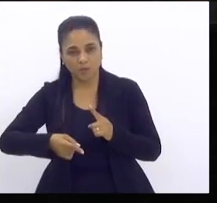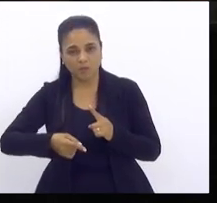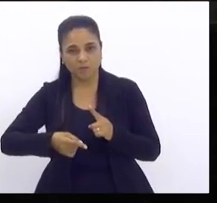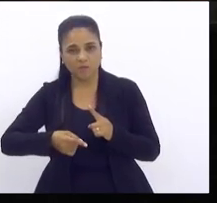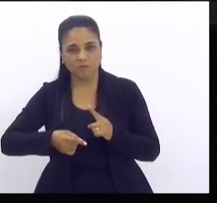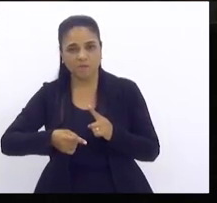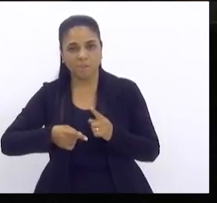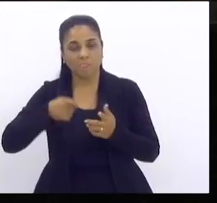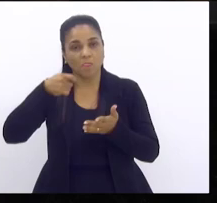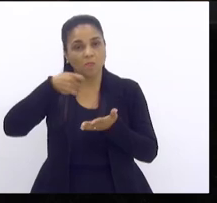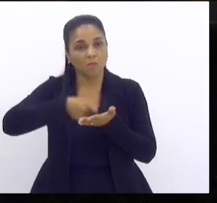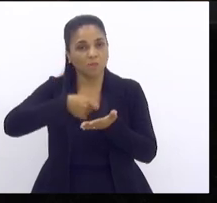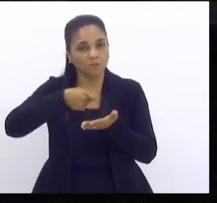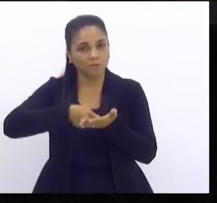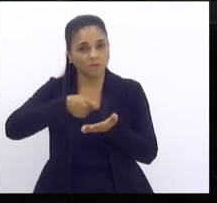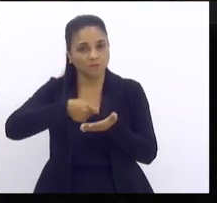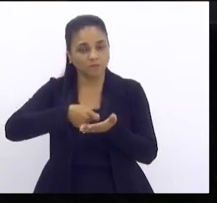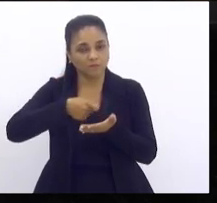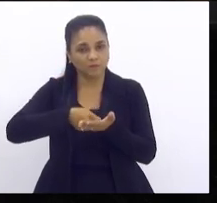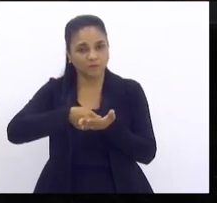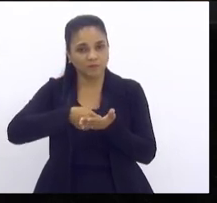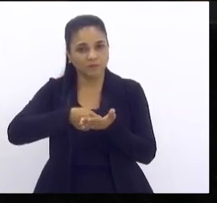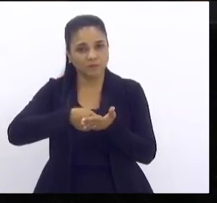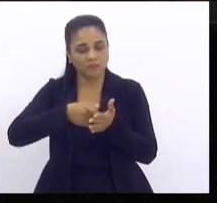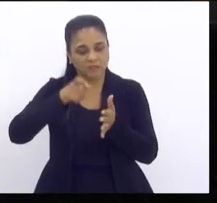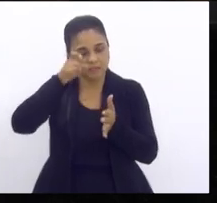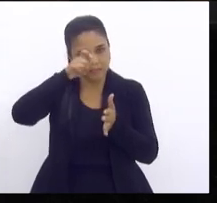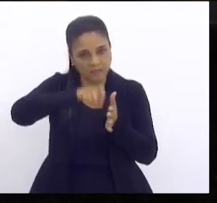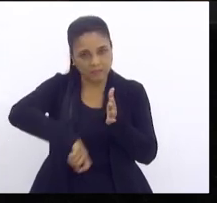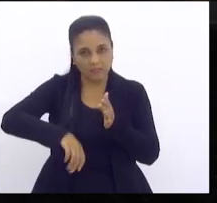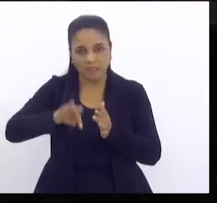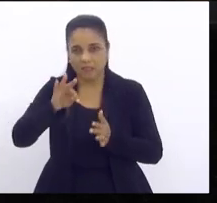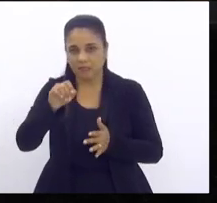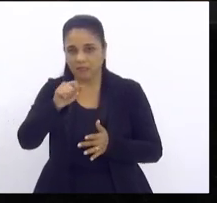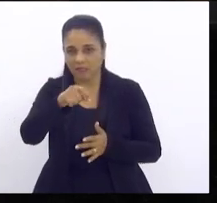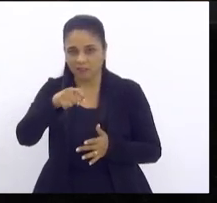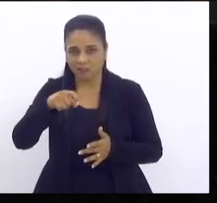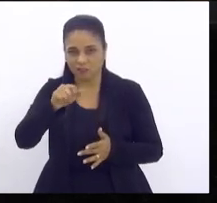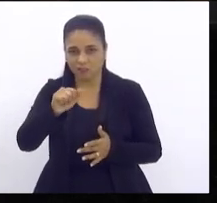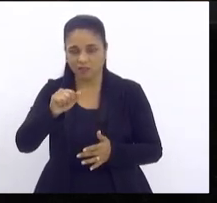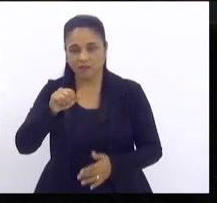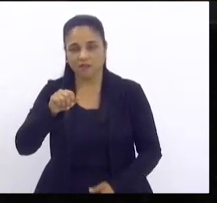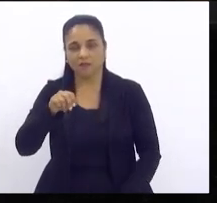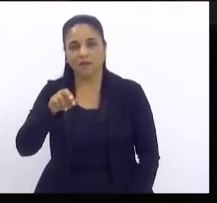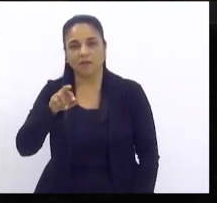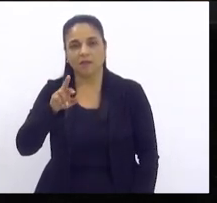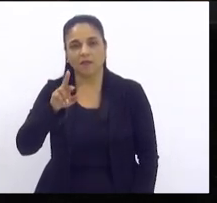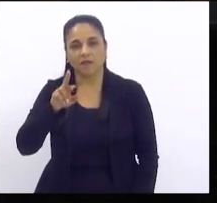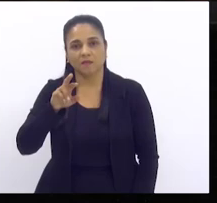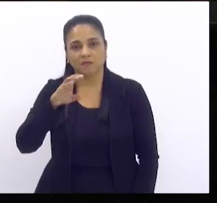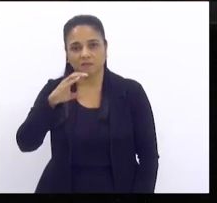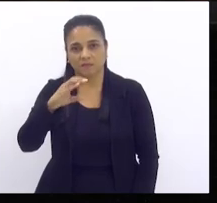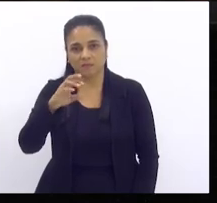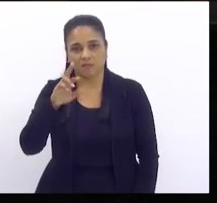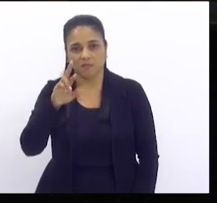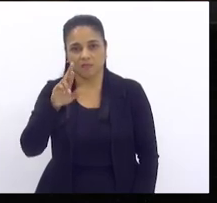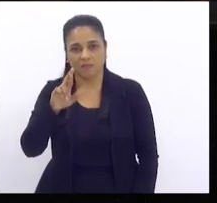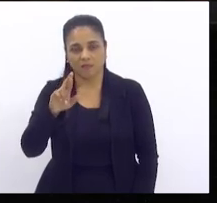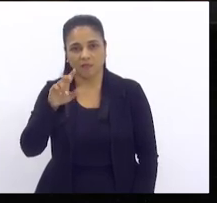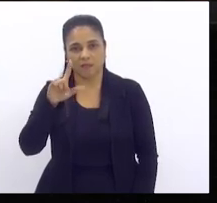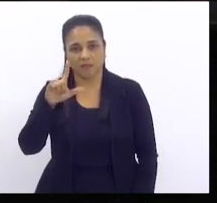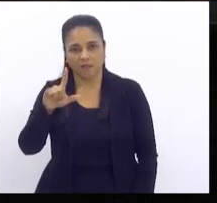a cobrança da taxa de emissão do CRLV